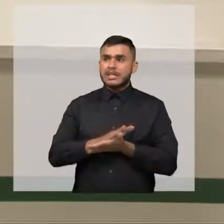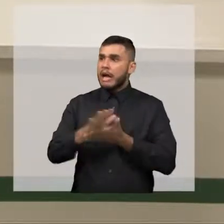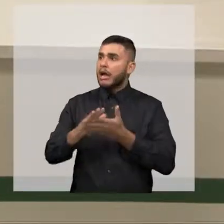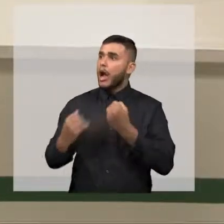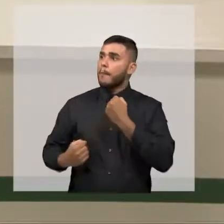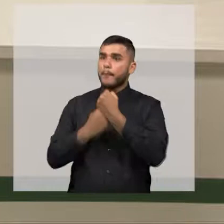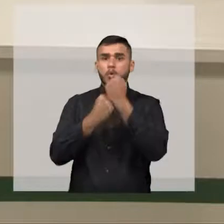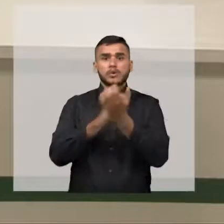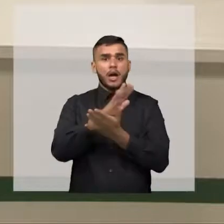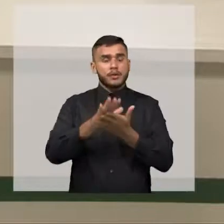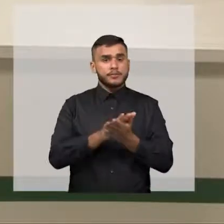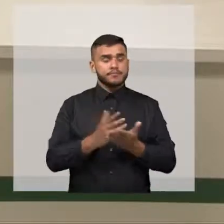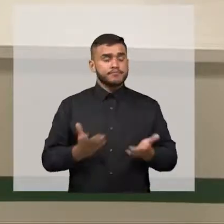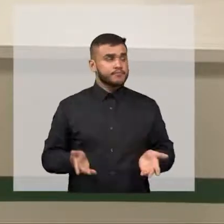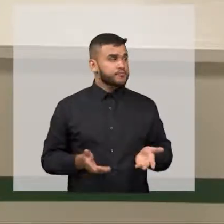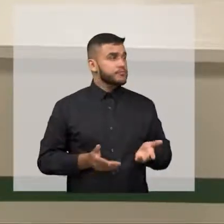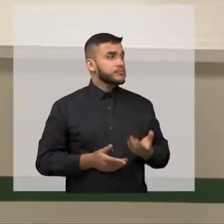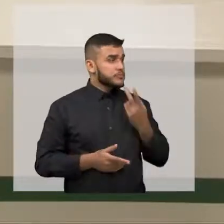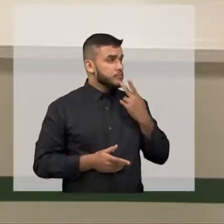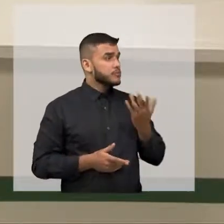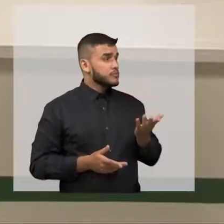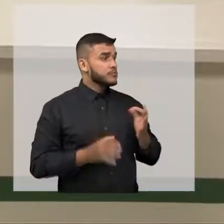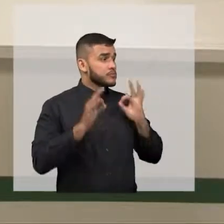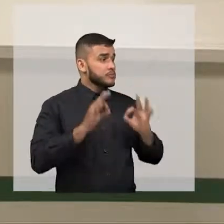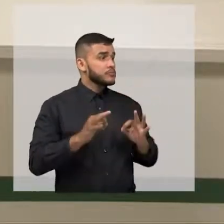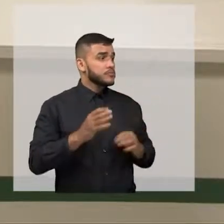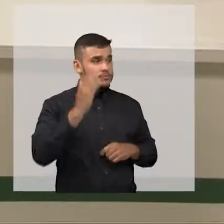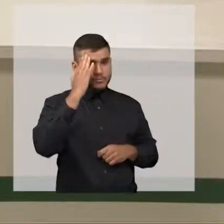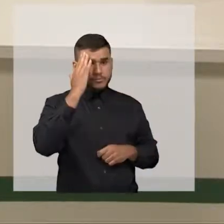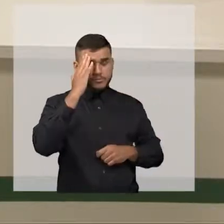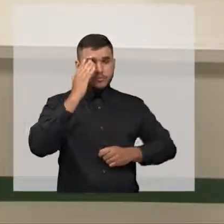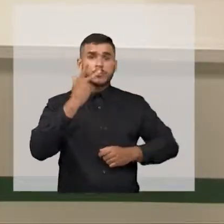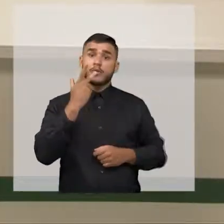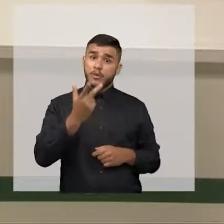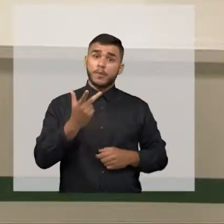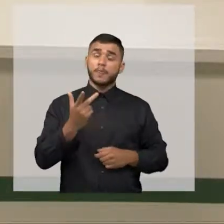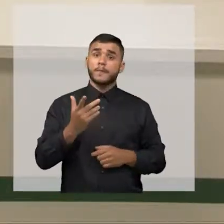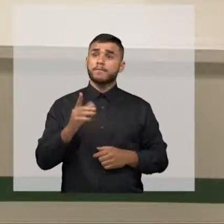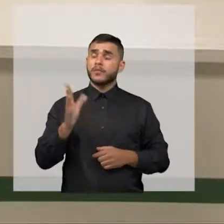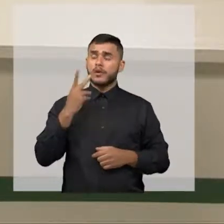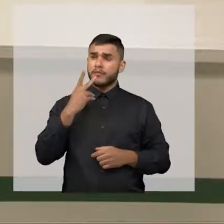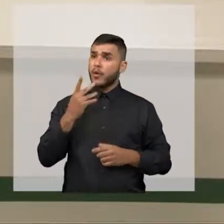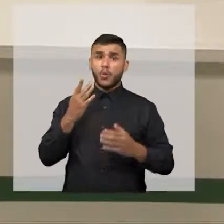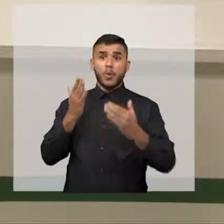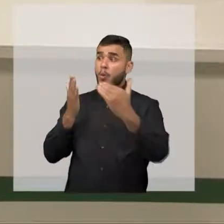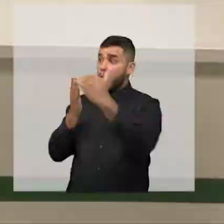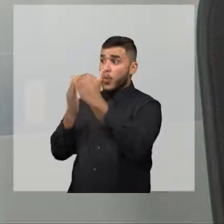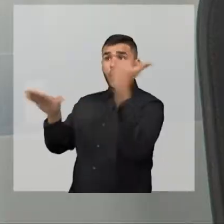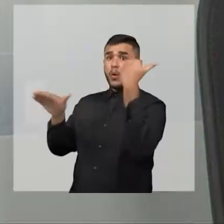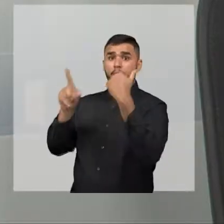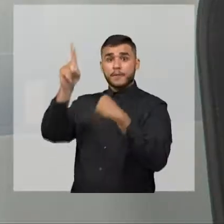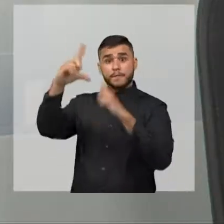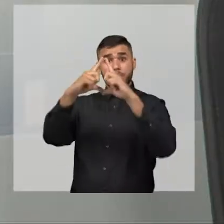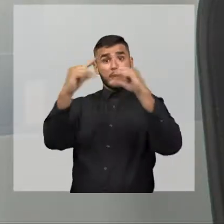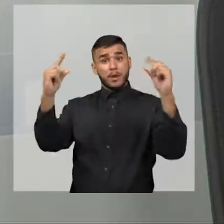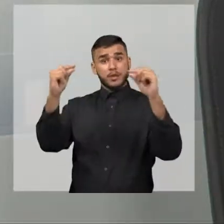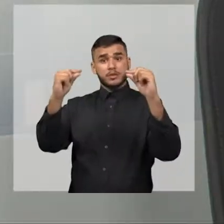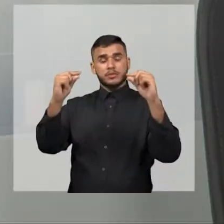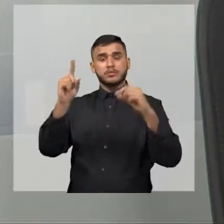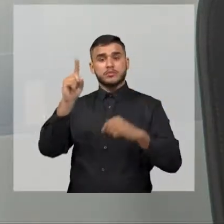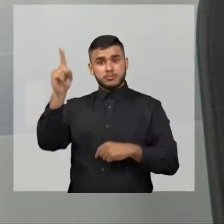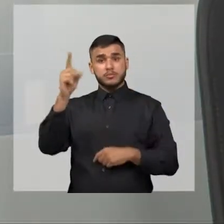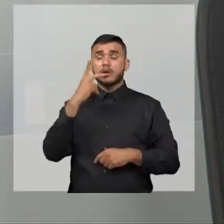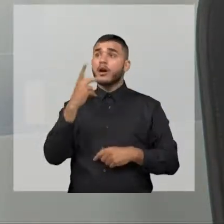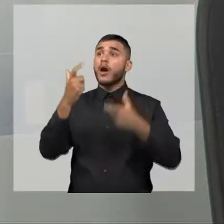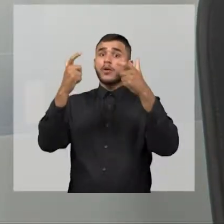recorreu para Aí Brasília. eu recorri a Brasília. E o resultado lá foi igual, E o só que ao resultado lá contrário. foi ao contrário. Eles deram 7, o pessoal do Tribunal Superior Eleitoral de Brasília